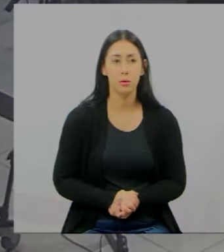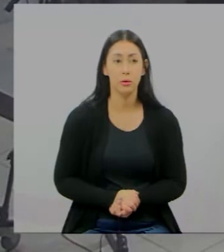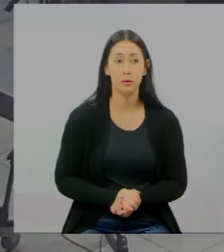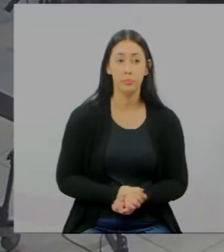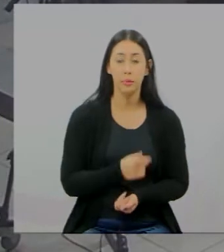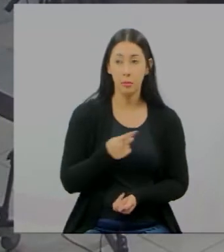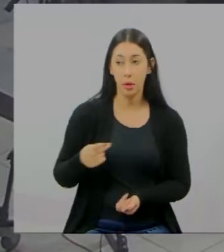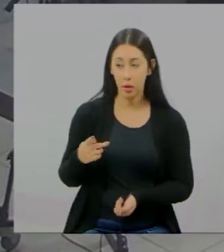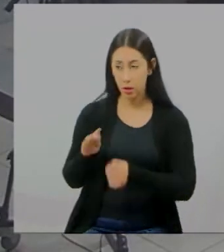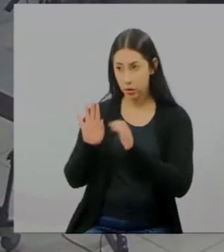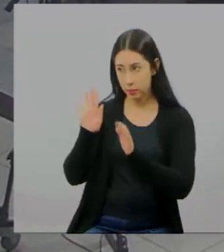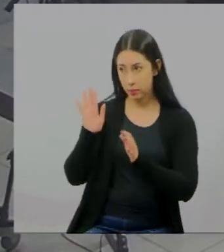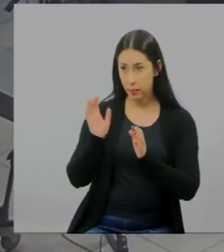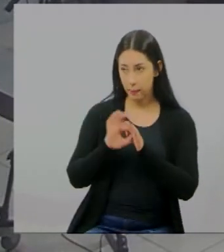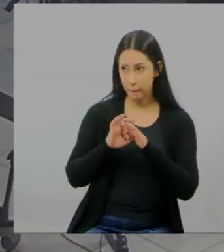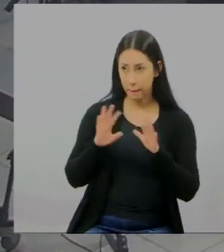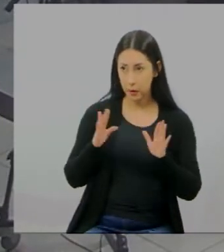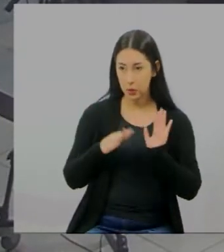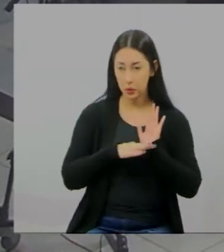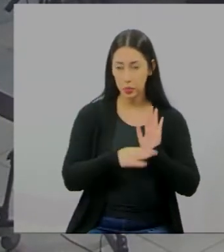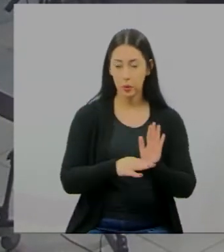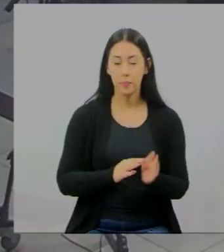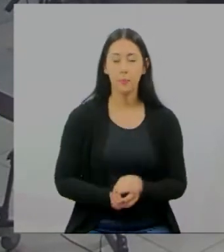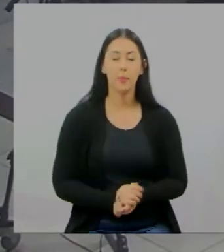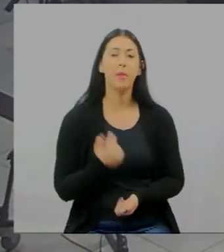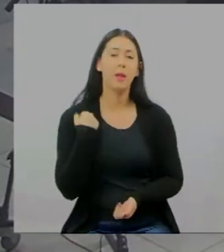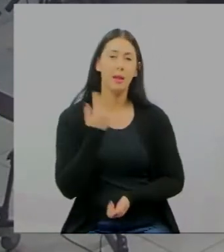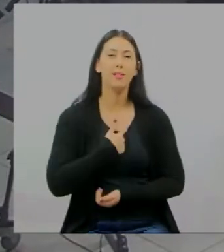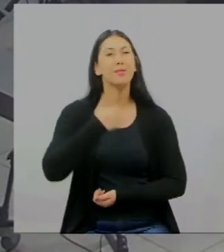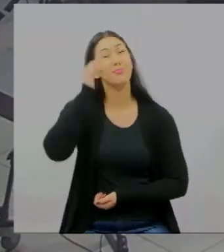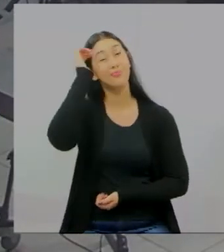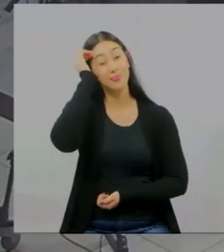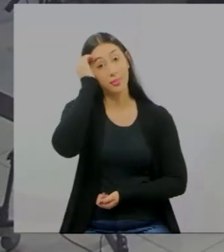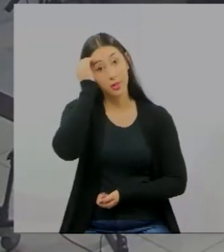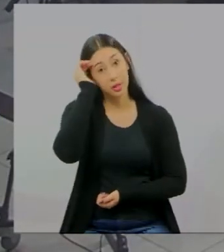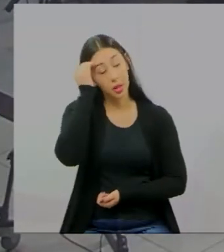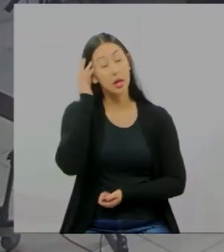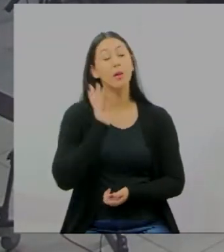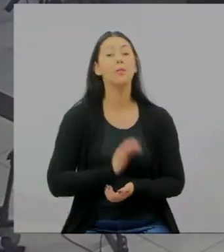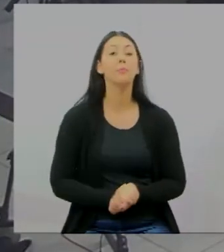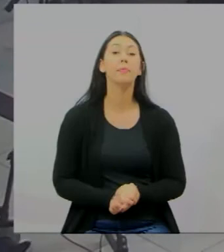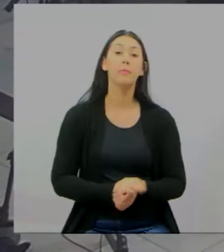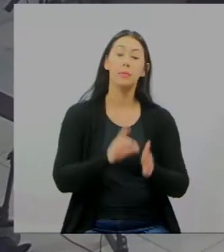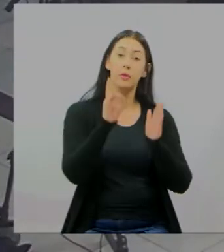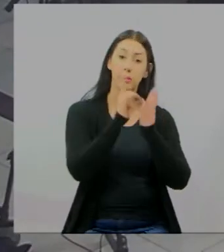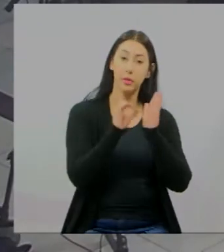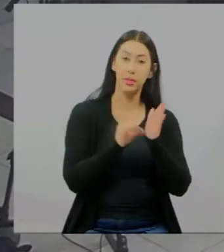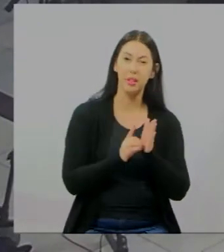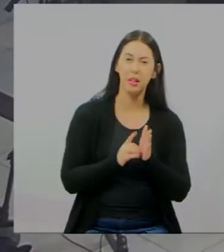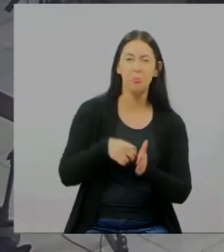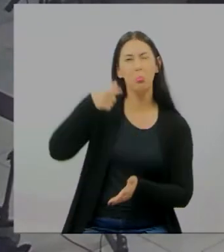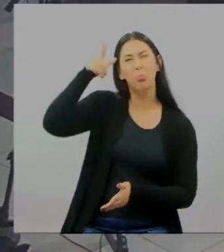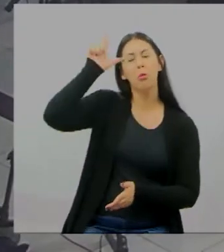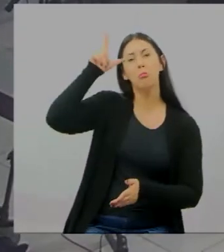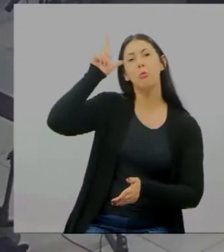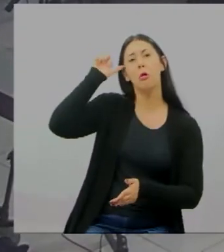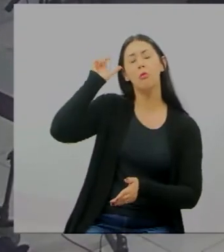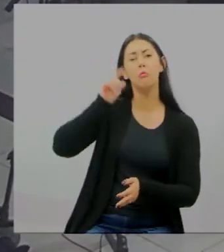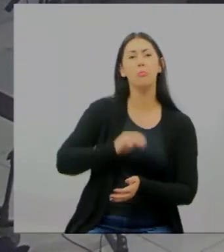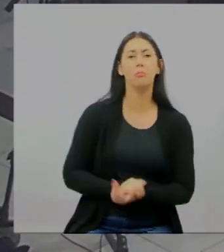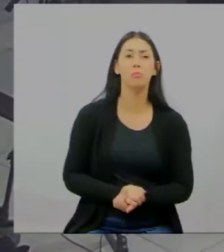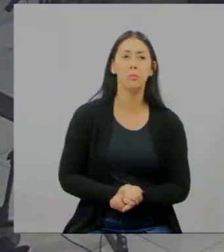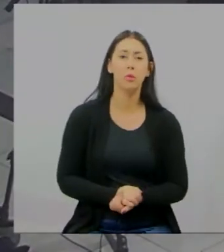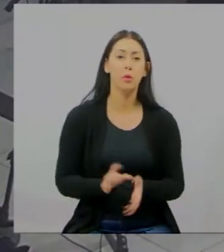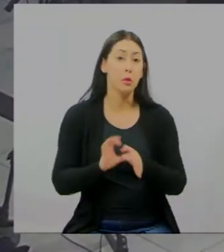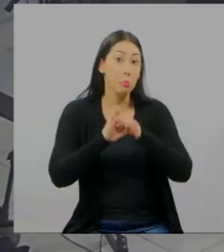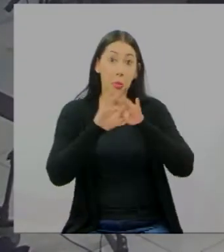Presidente, posso contribuir também? A gente tem ciência realmente que o decreto foi anteontem, né, que liberou o comércio para